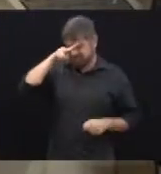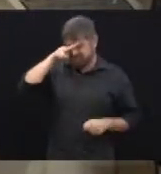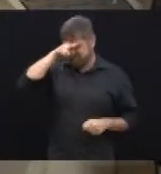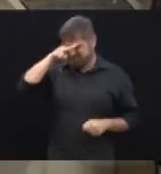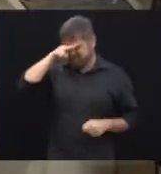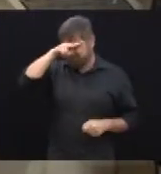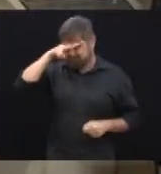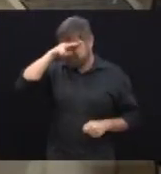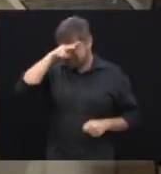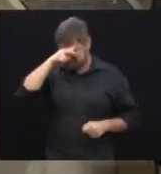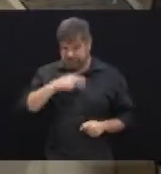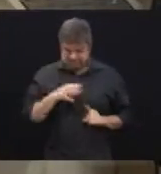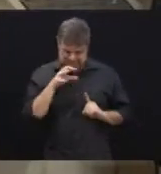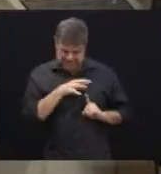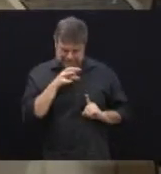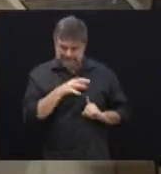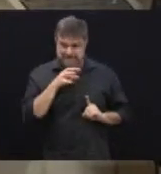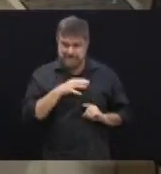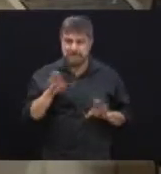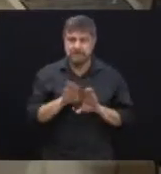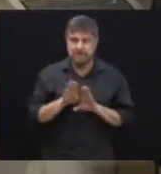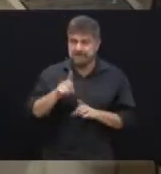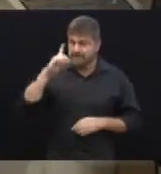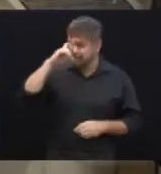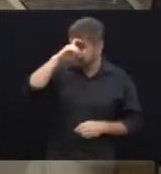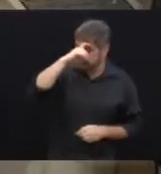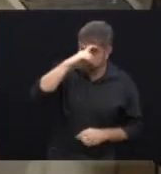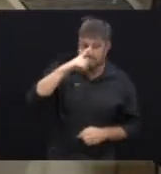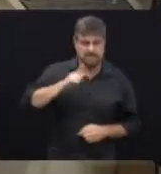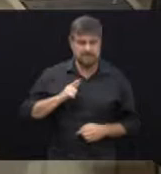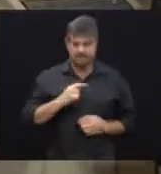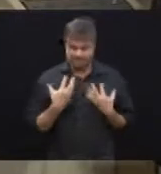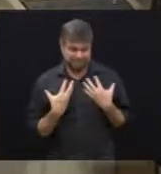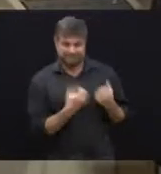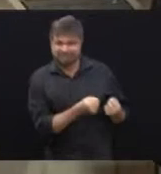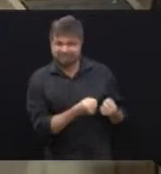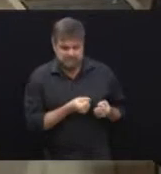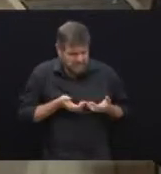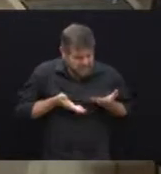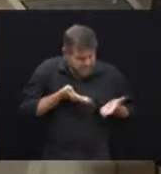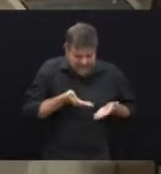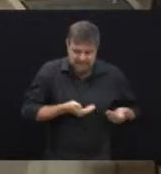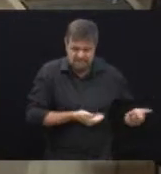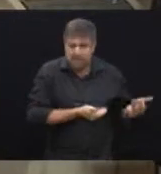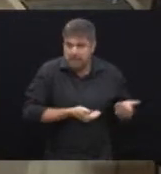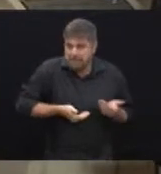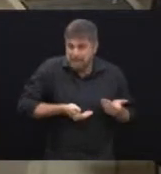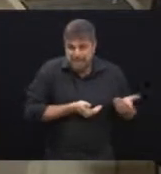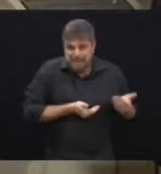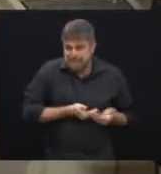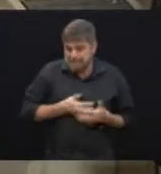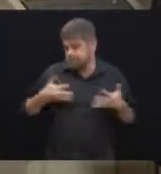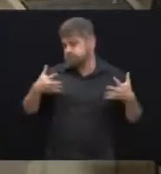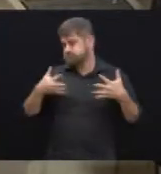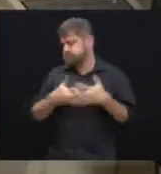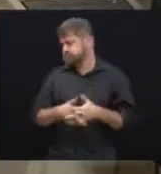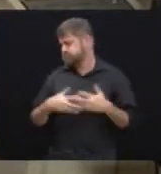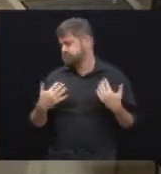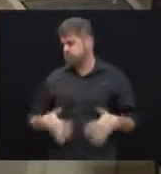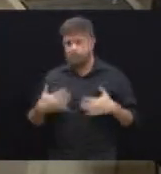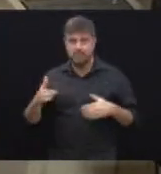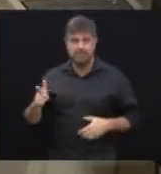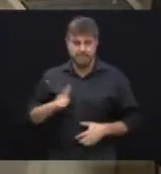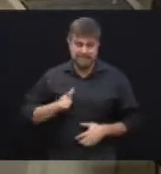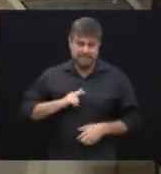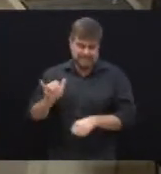fortíssimos para estimular. E é difícil conseguir a aderência no tratamento com criança, é complicado.